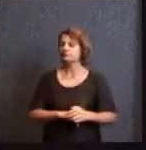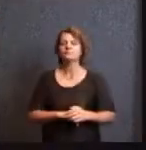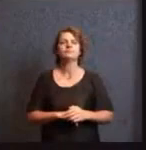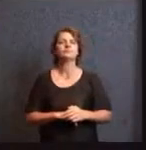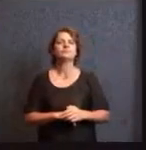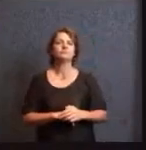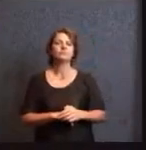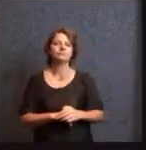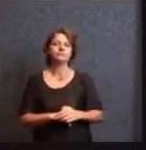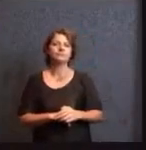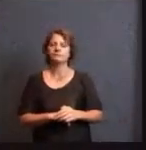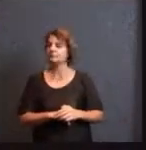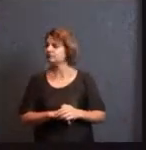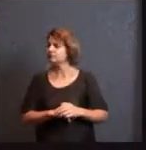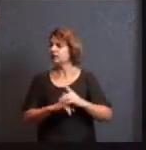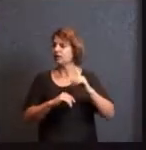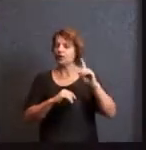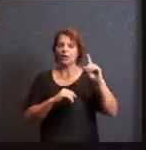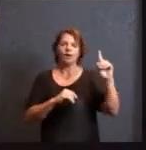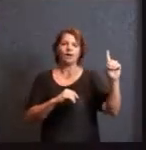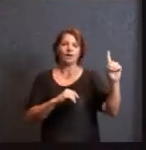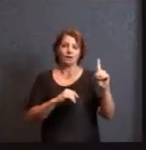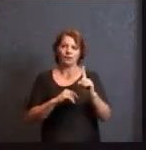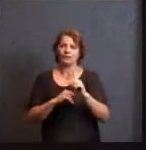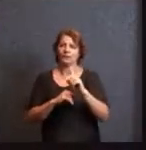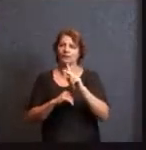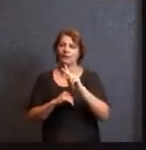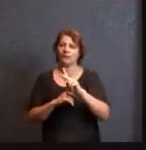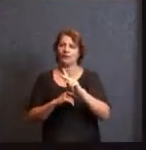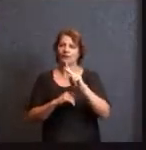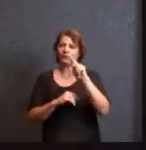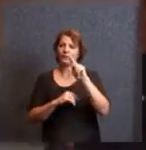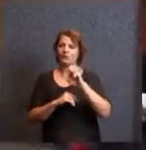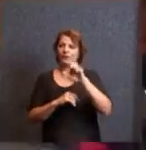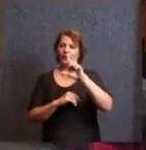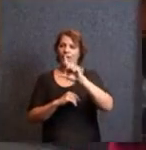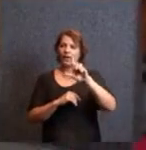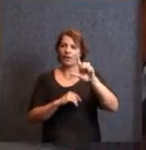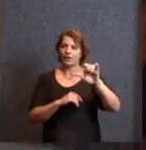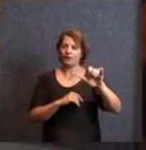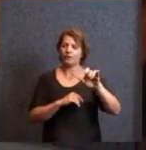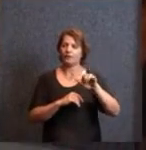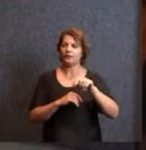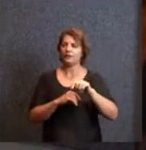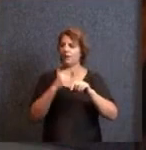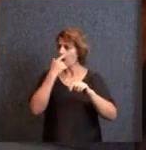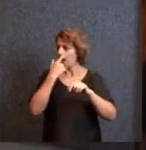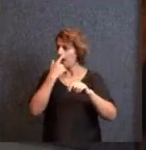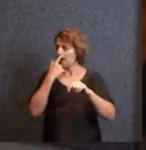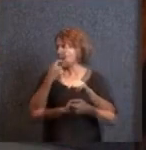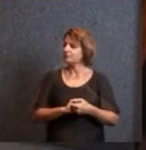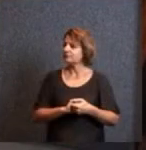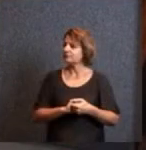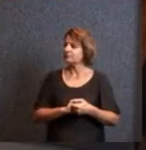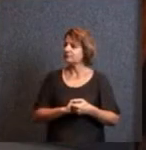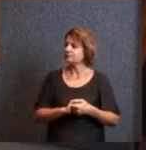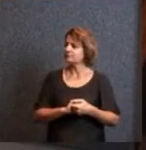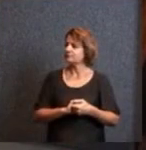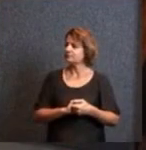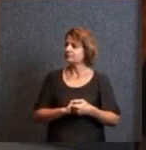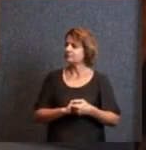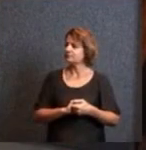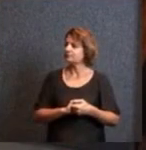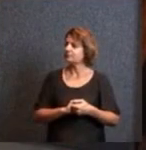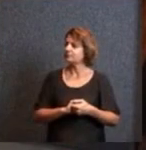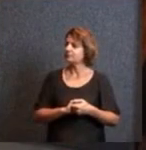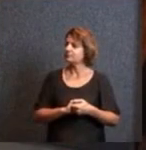Obrigada. Eu convido agora a professora Kelly Oliveira Campos, diretora da Escola Municipal Maria José Dantas Carneiro. Bom dia